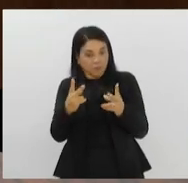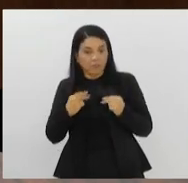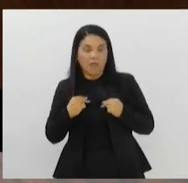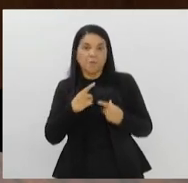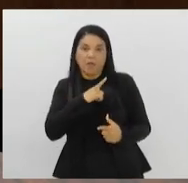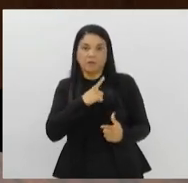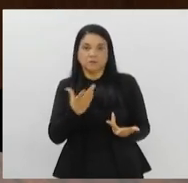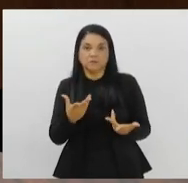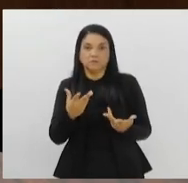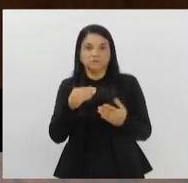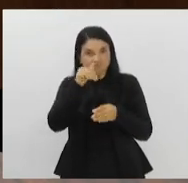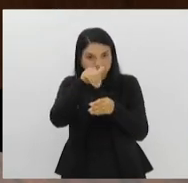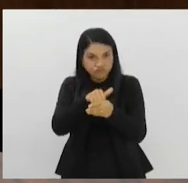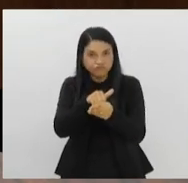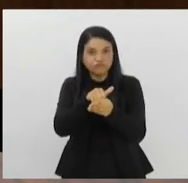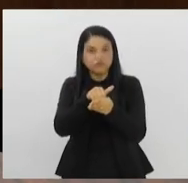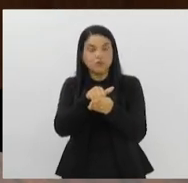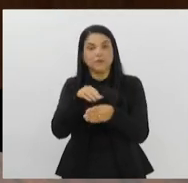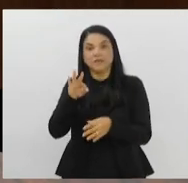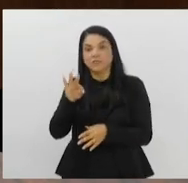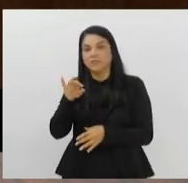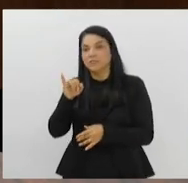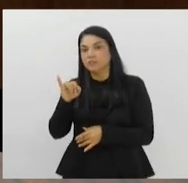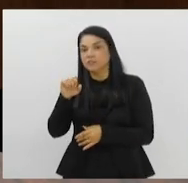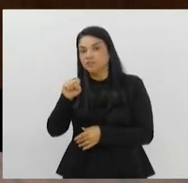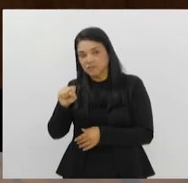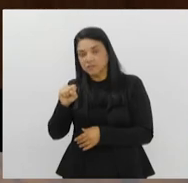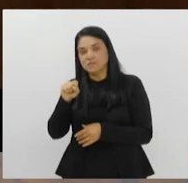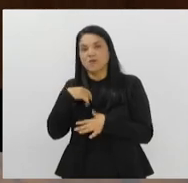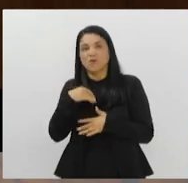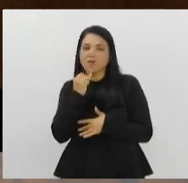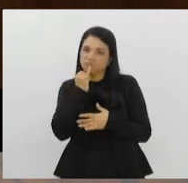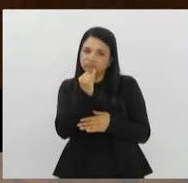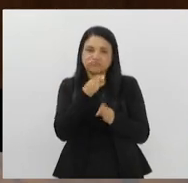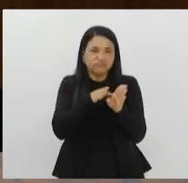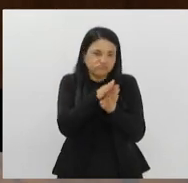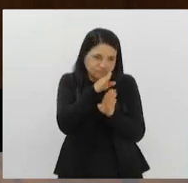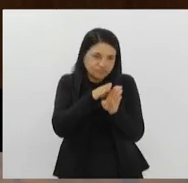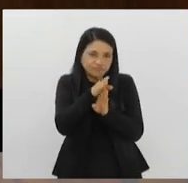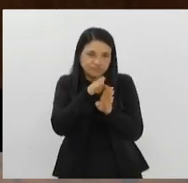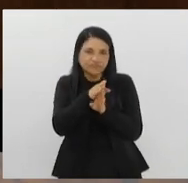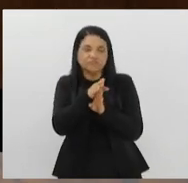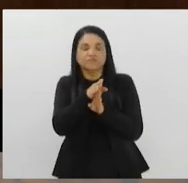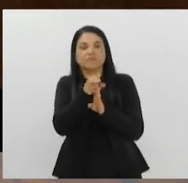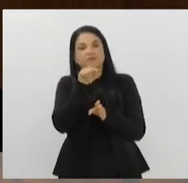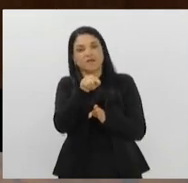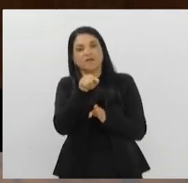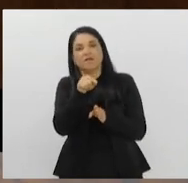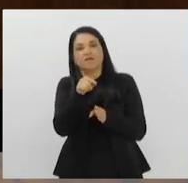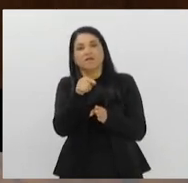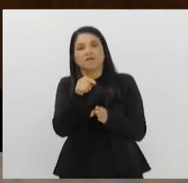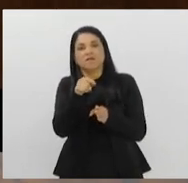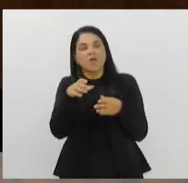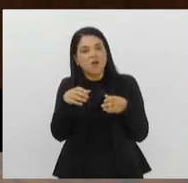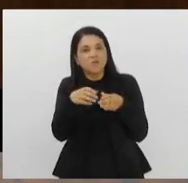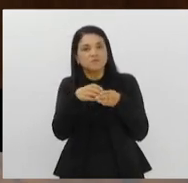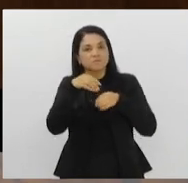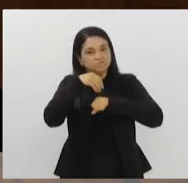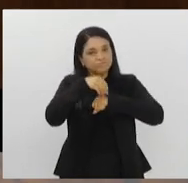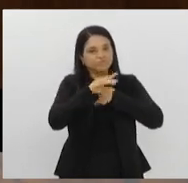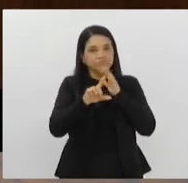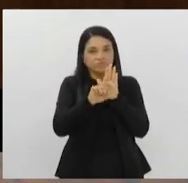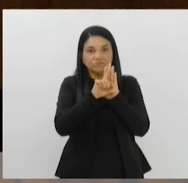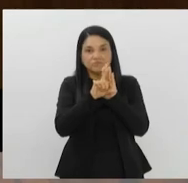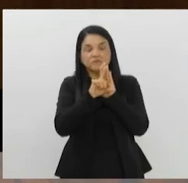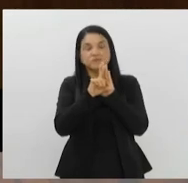mas o voto correto seria pela TIS. Então, eu queria dar essa recomendação, Vossa Excelência, para que a Comissão de Cação Legislativa